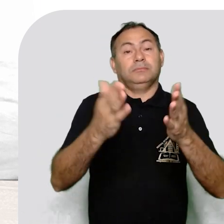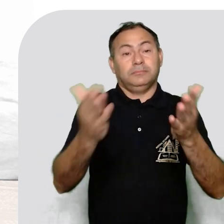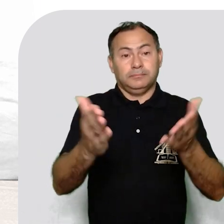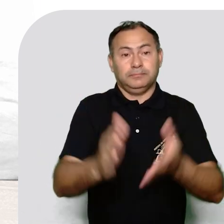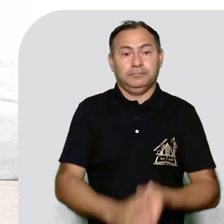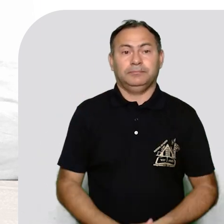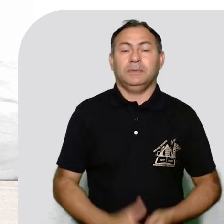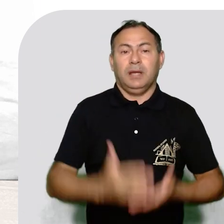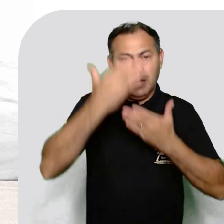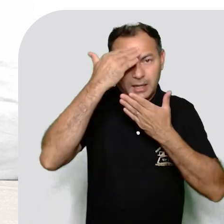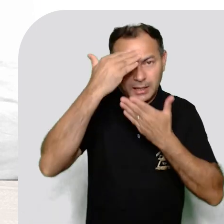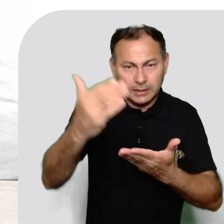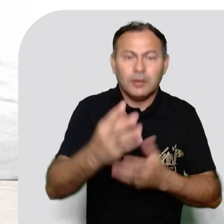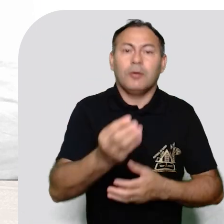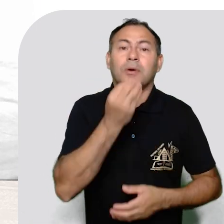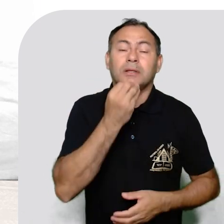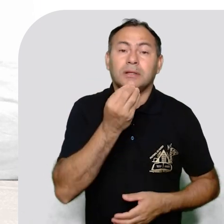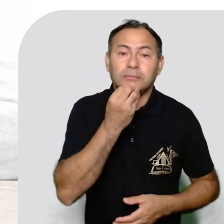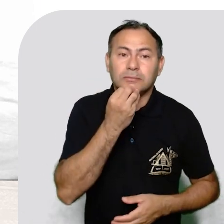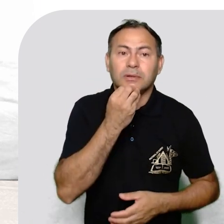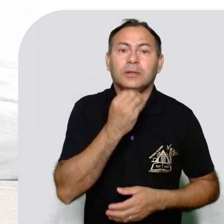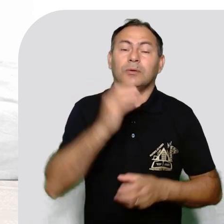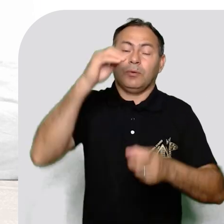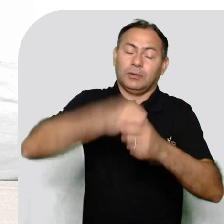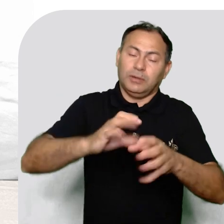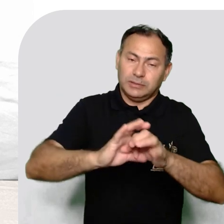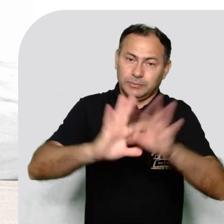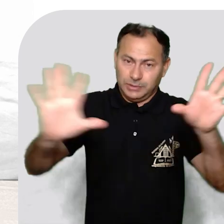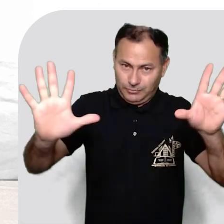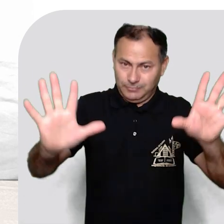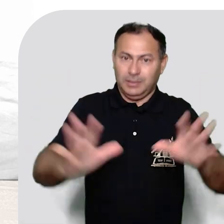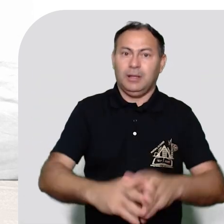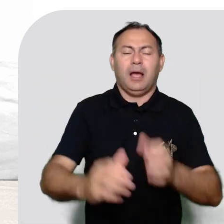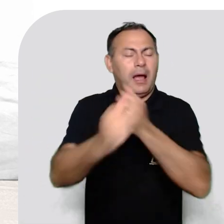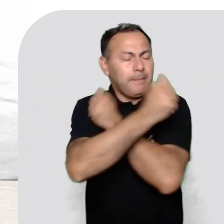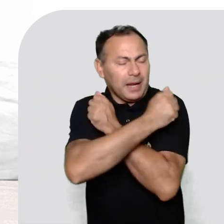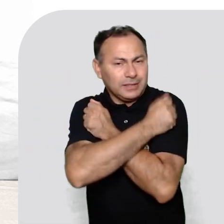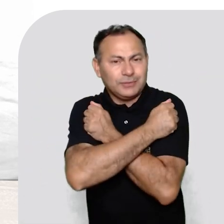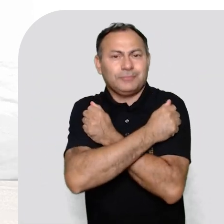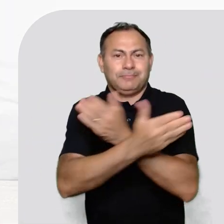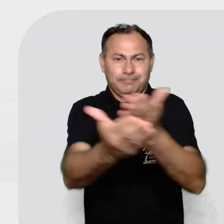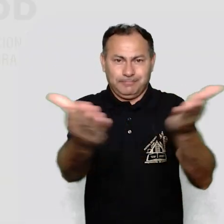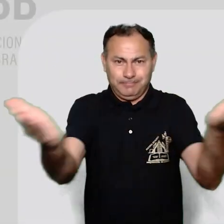né? Agradeço aí a oportunidade, me coloco à disposição. Abraço.